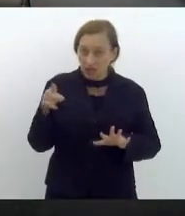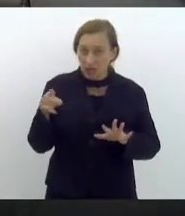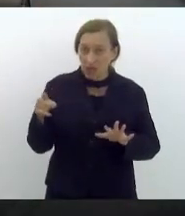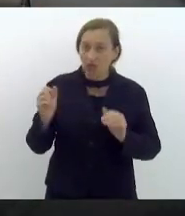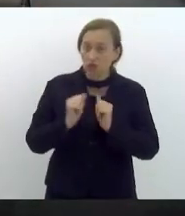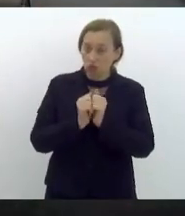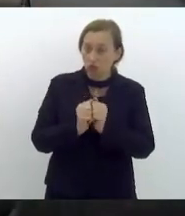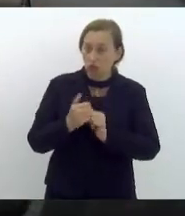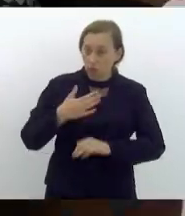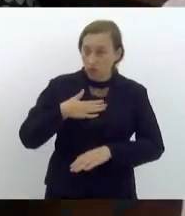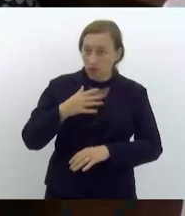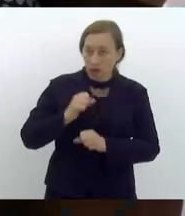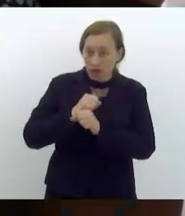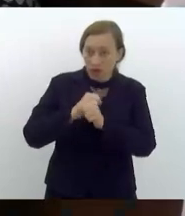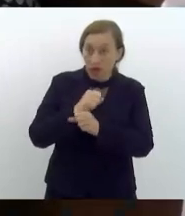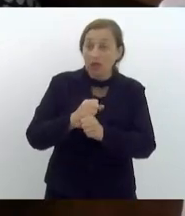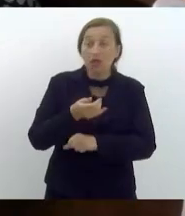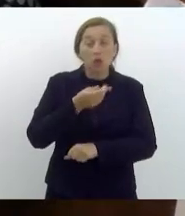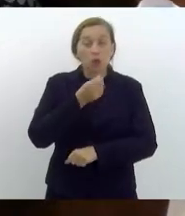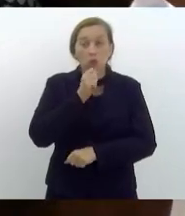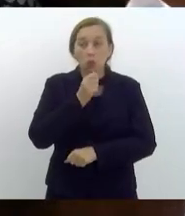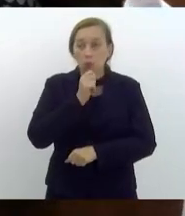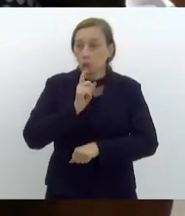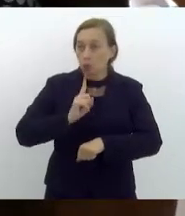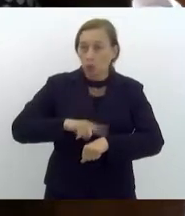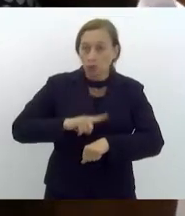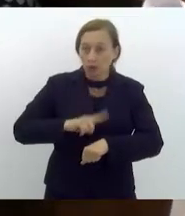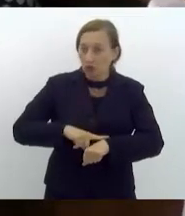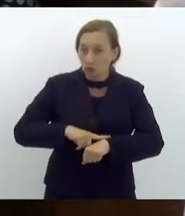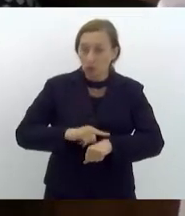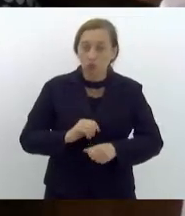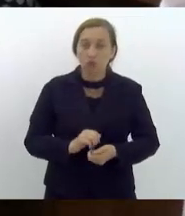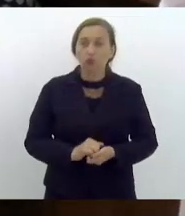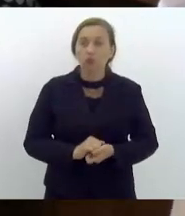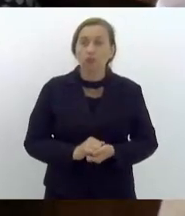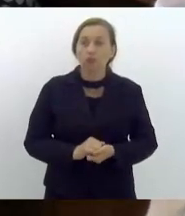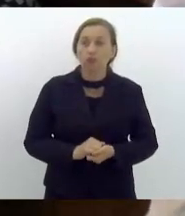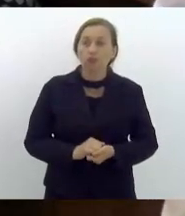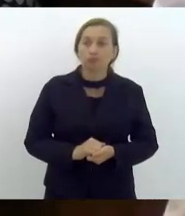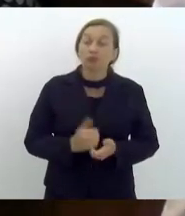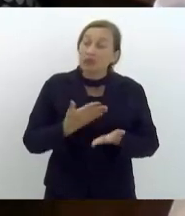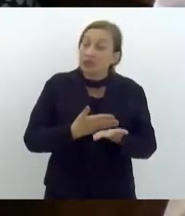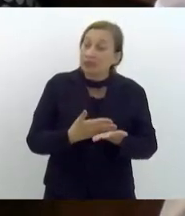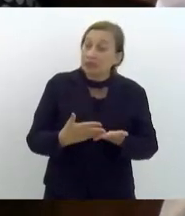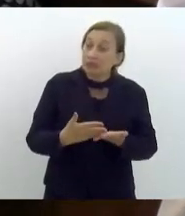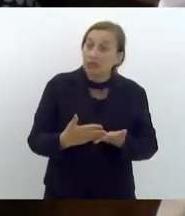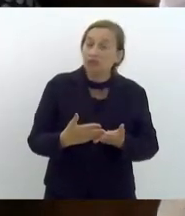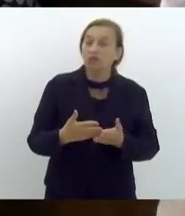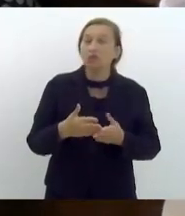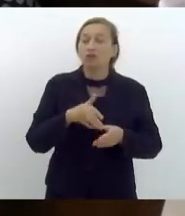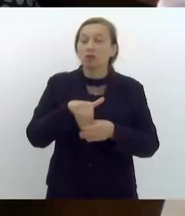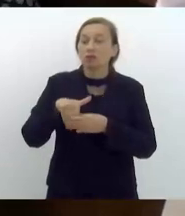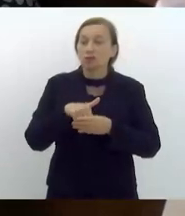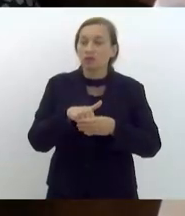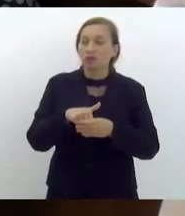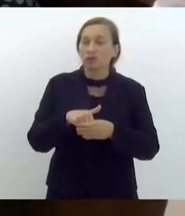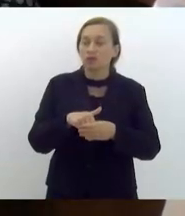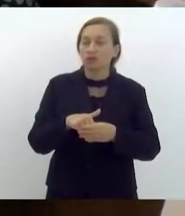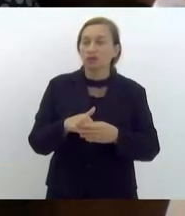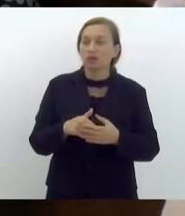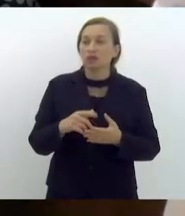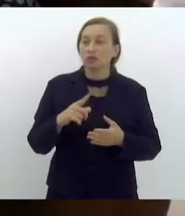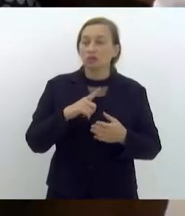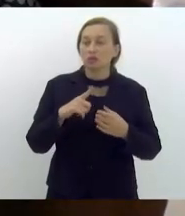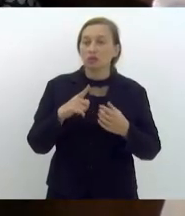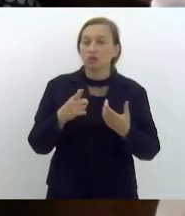é bastante tempo e em um momento se procede dá início um processo de votação quando tem alguma